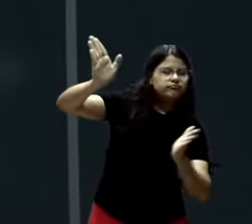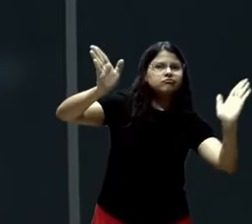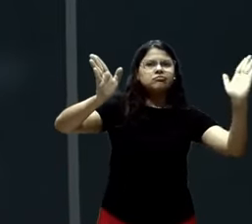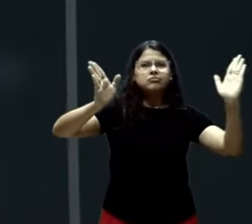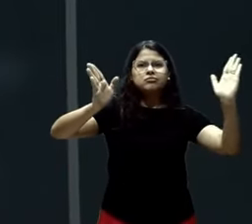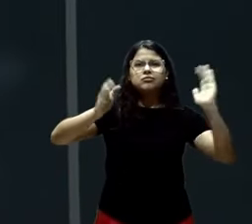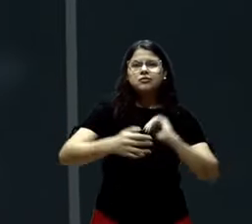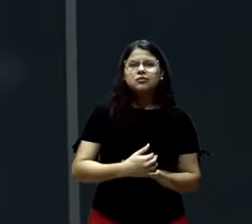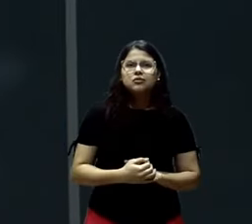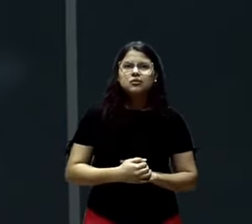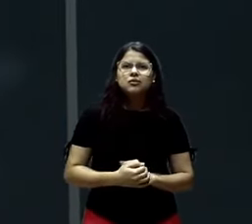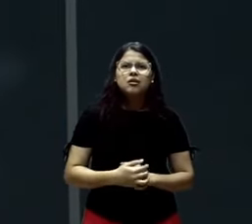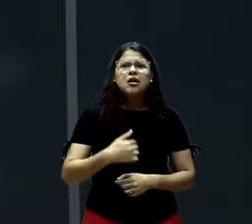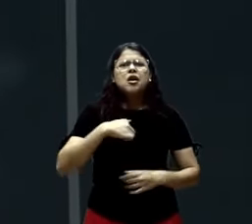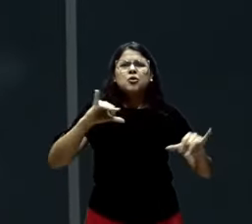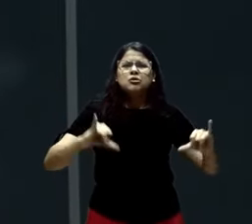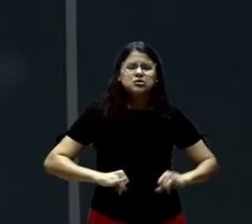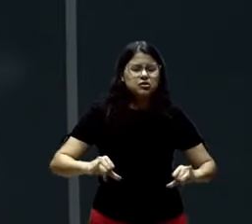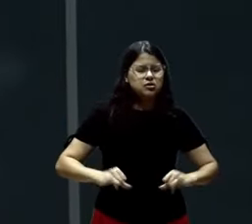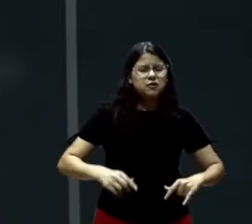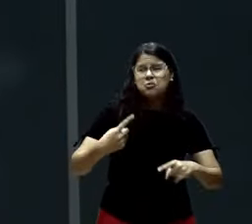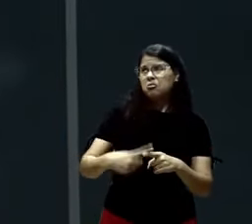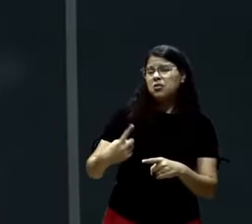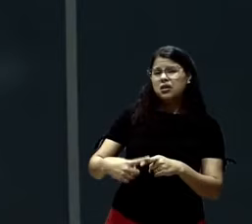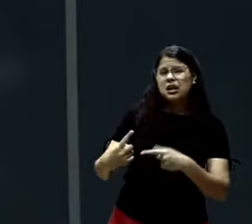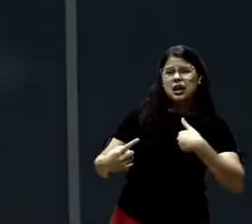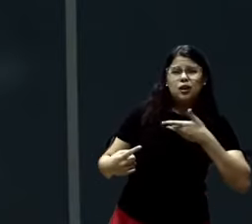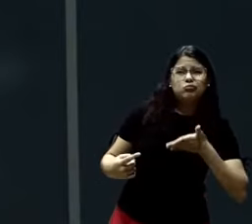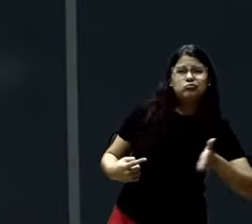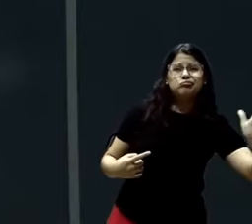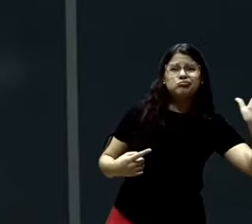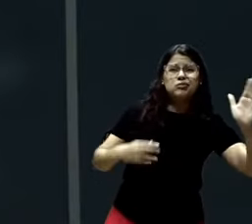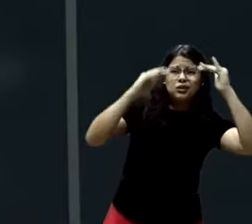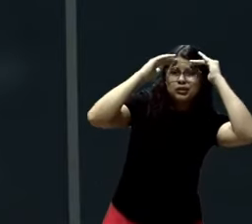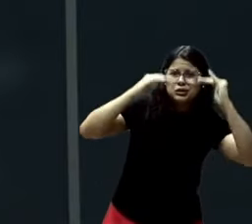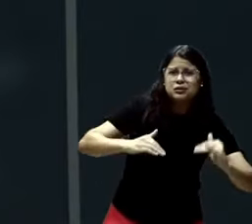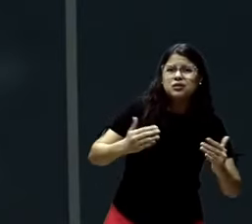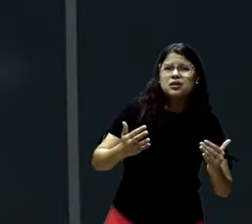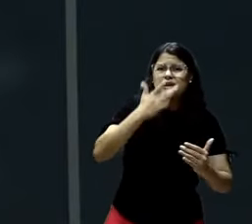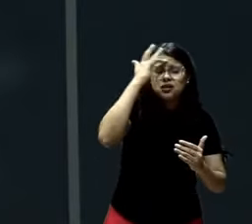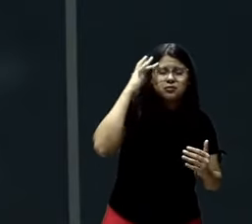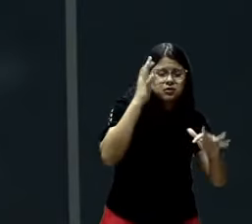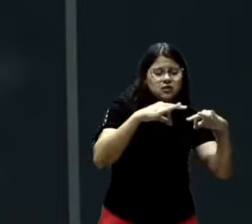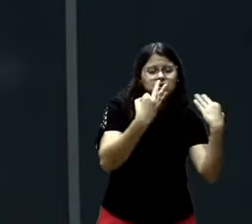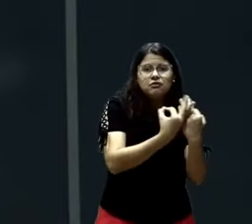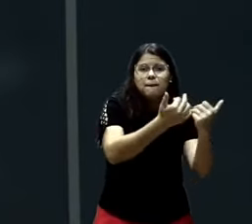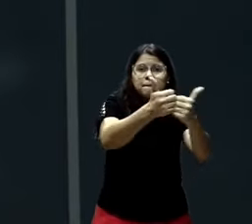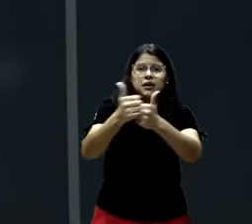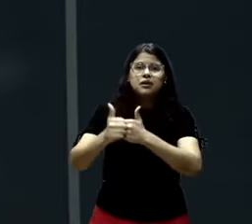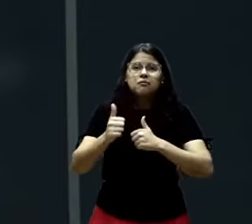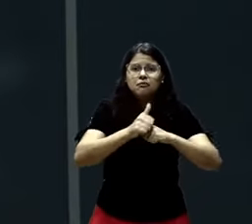não estou querendo, olha o que eu estou vivendo, olha o que estão vivendo comigo as pessoas que estão ao meu redor. Me joga no